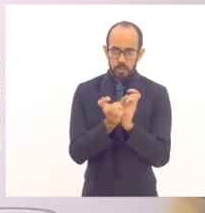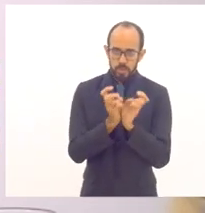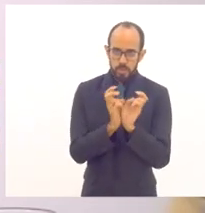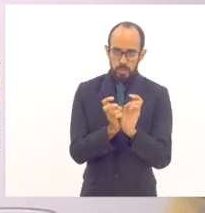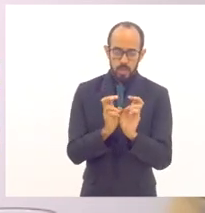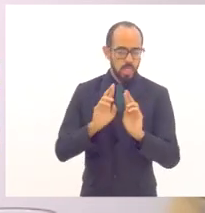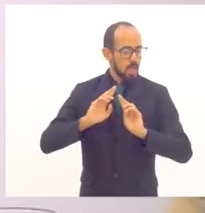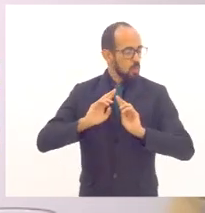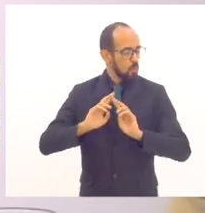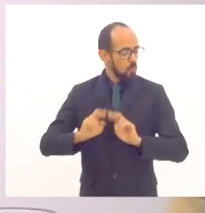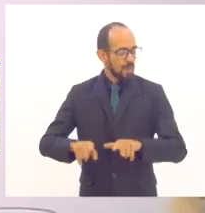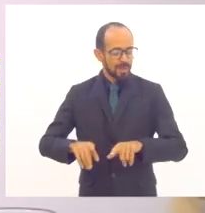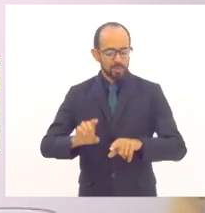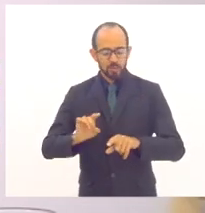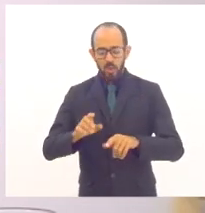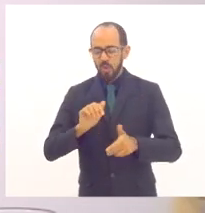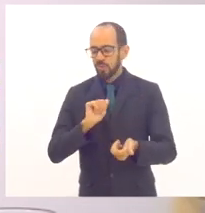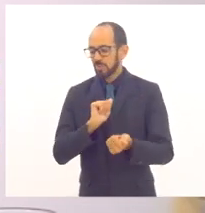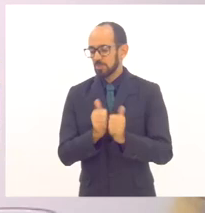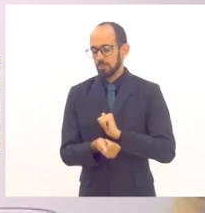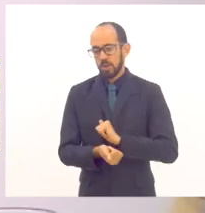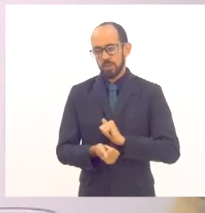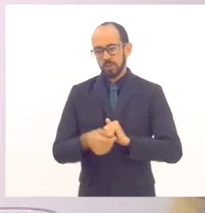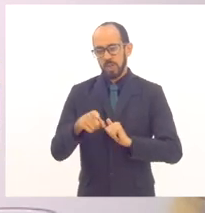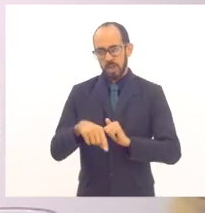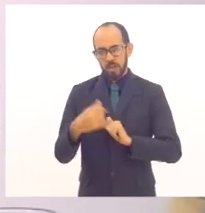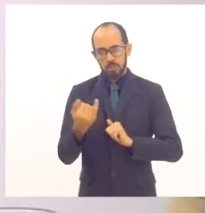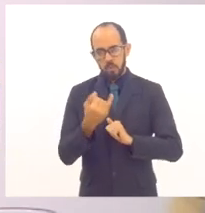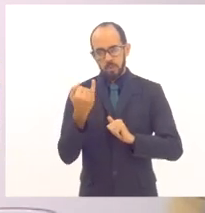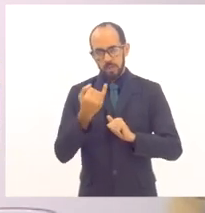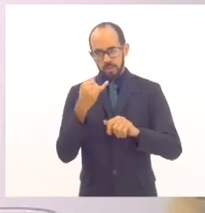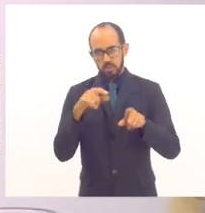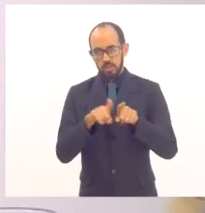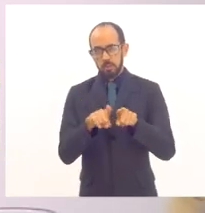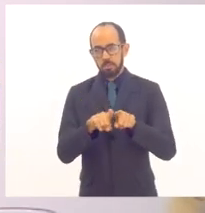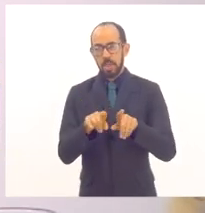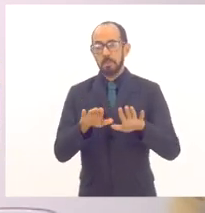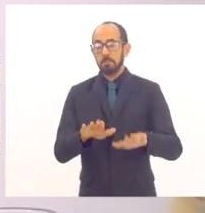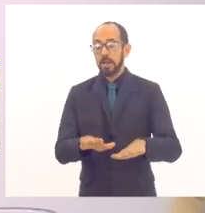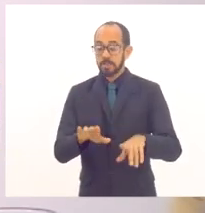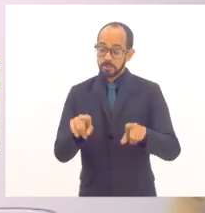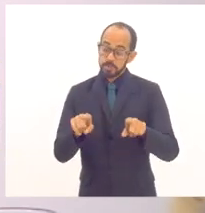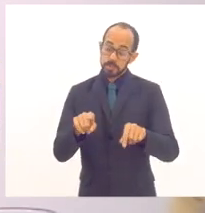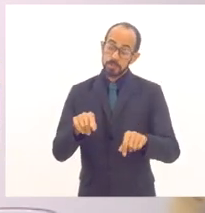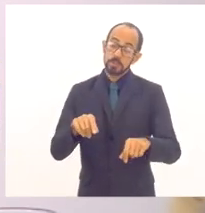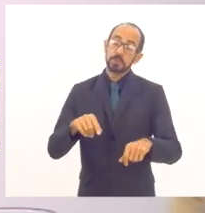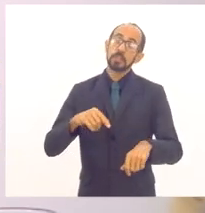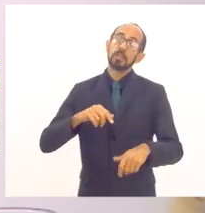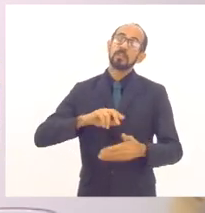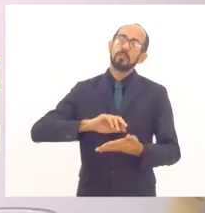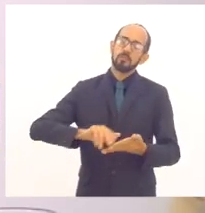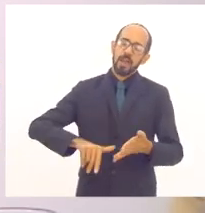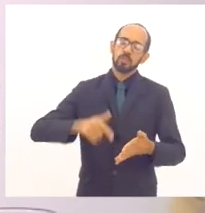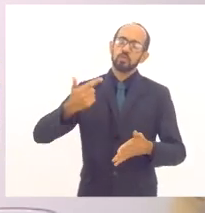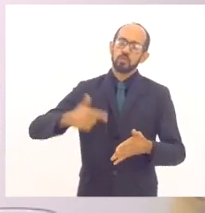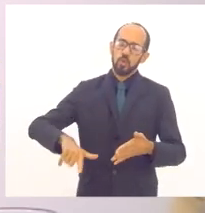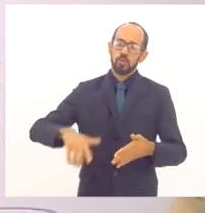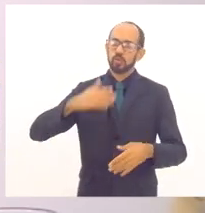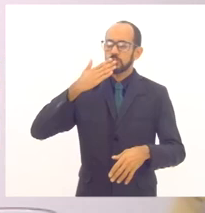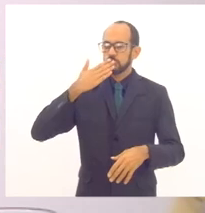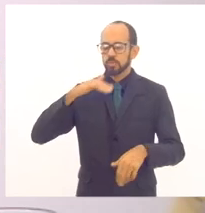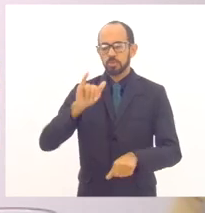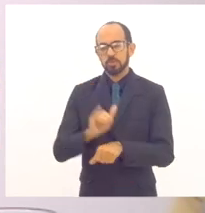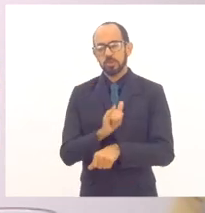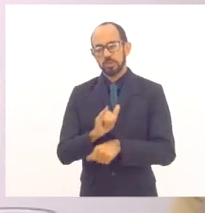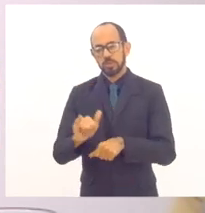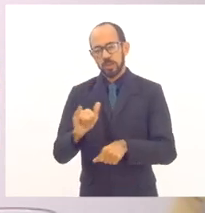é somente a esportização. Ela é importante? É. Mas nós temos, dentro da capoeira, vários outros formas